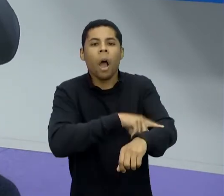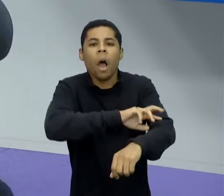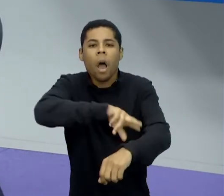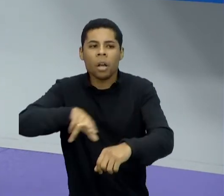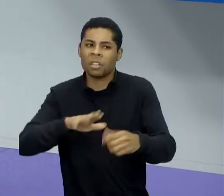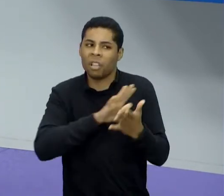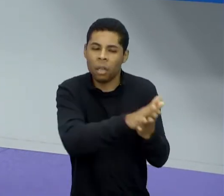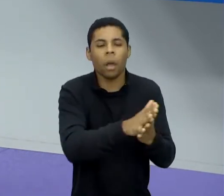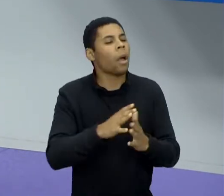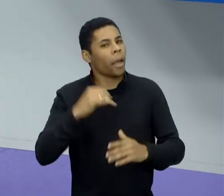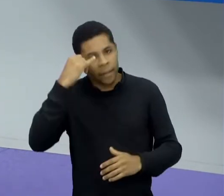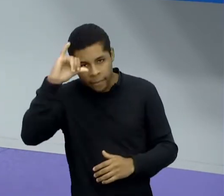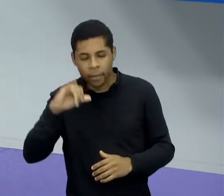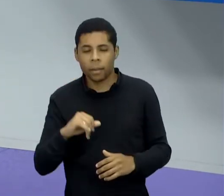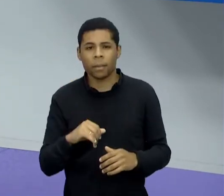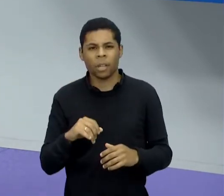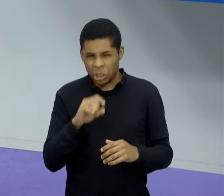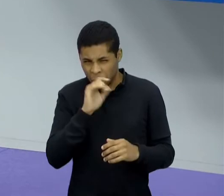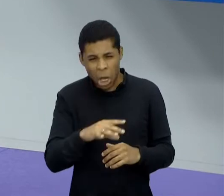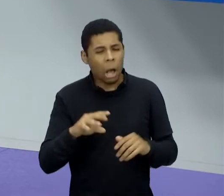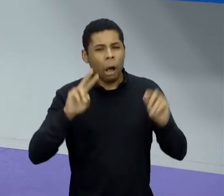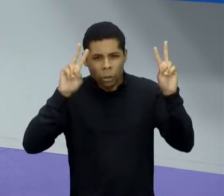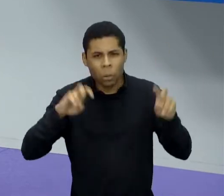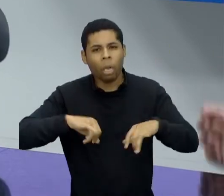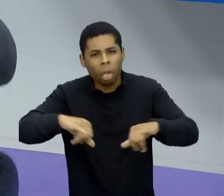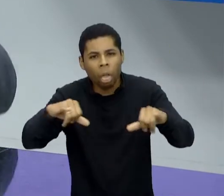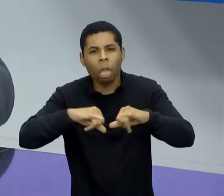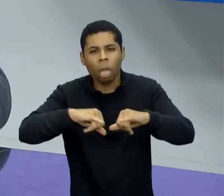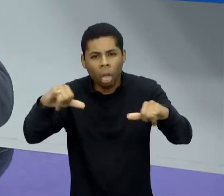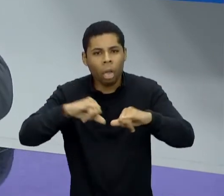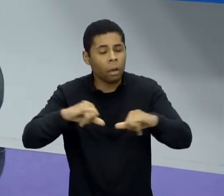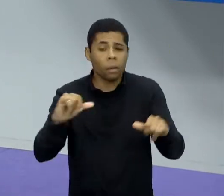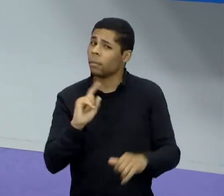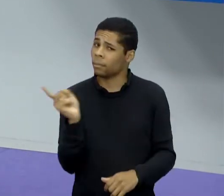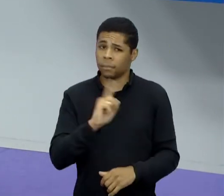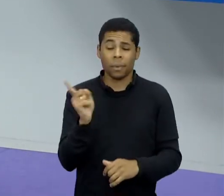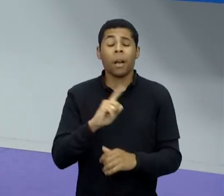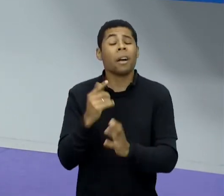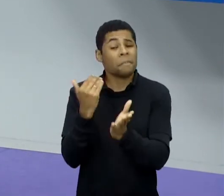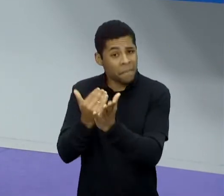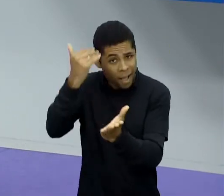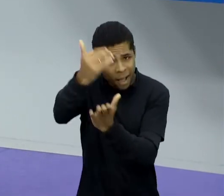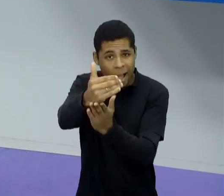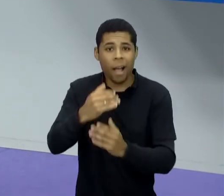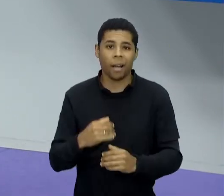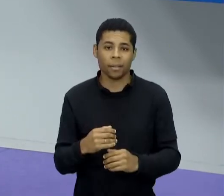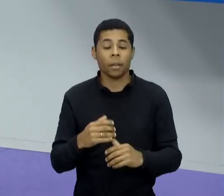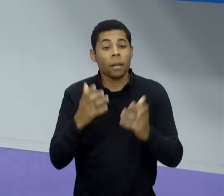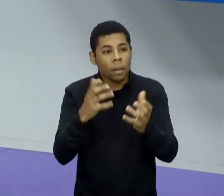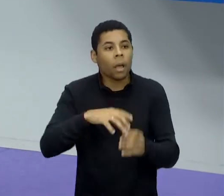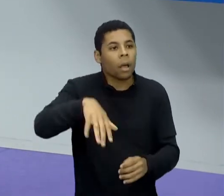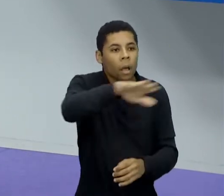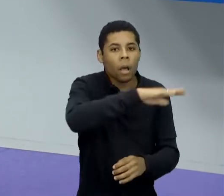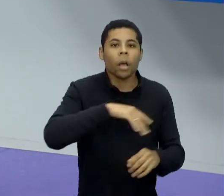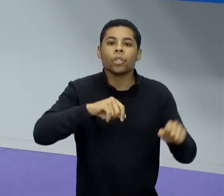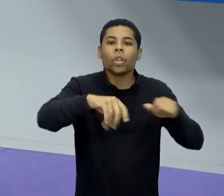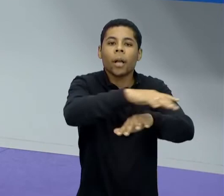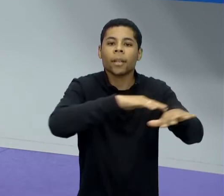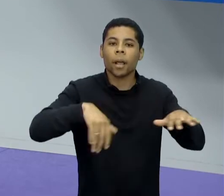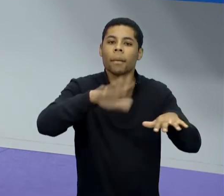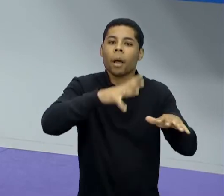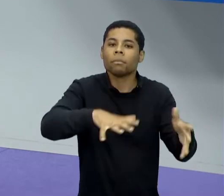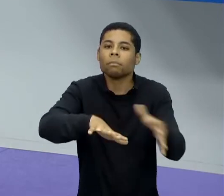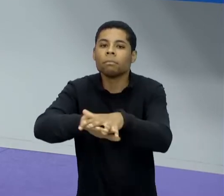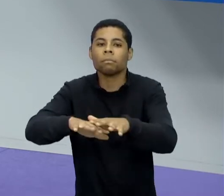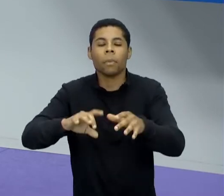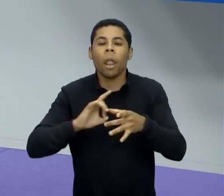além disso. Porque a gente só vai ter uma sociedade realmente mais plural, mais democrática, quando a